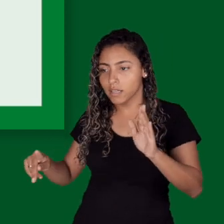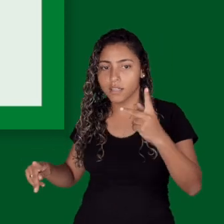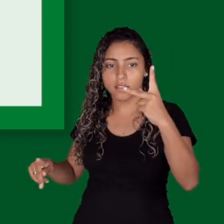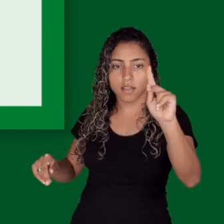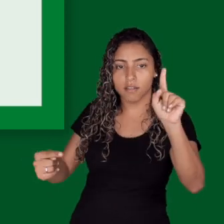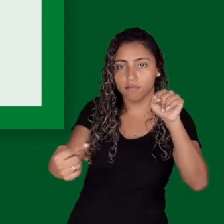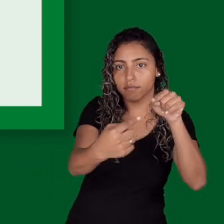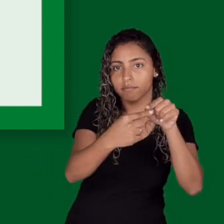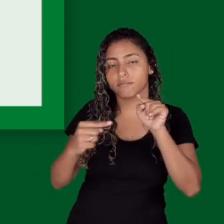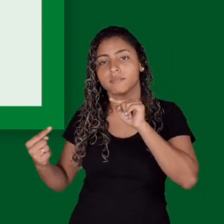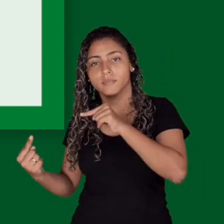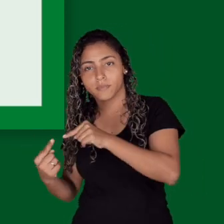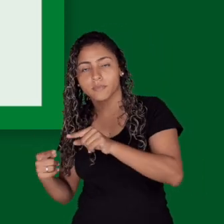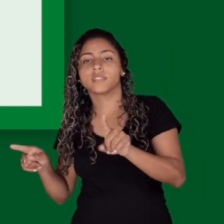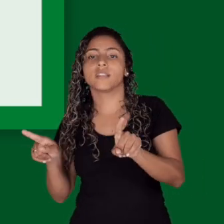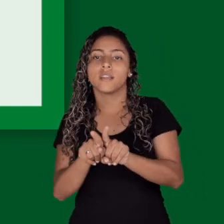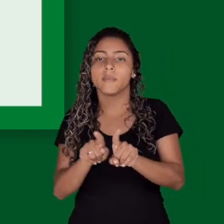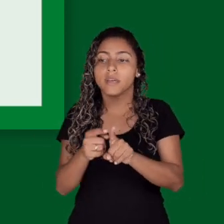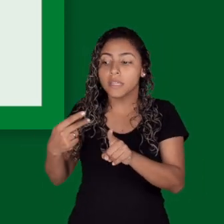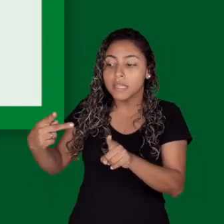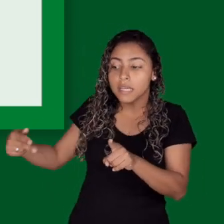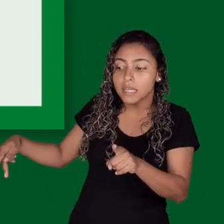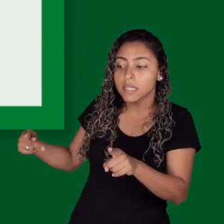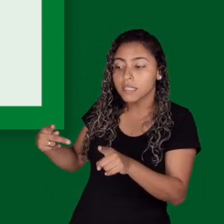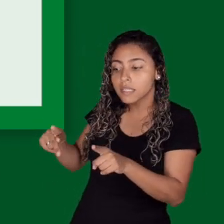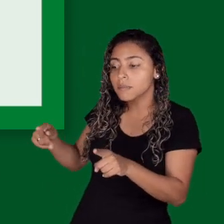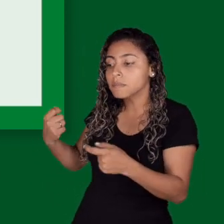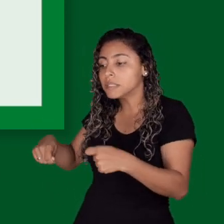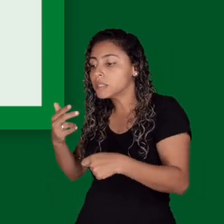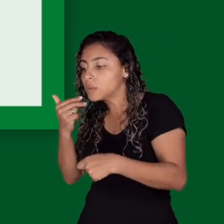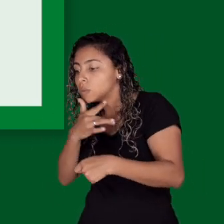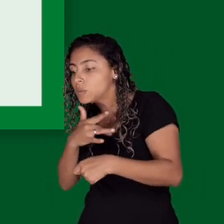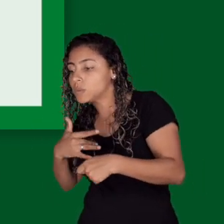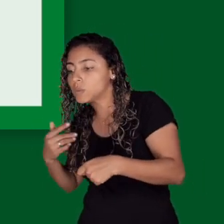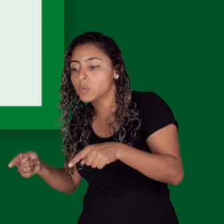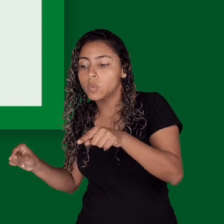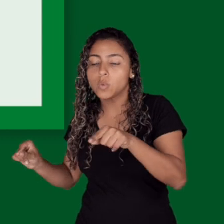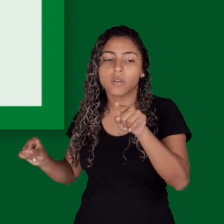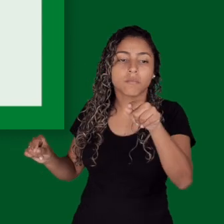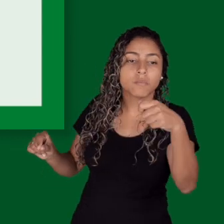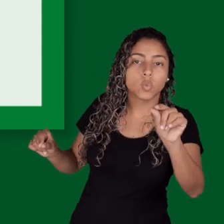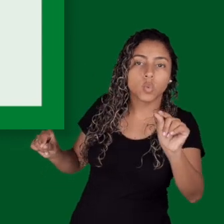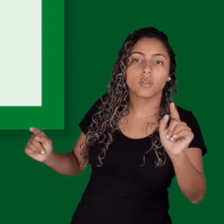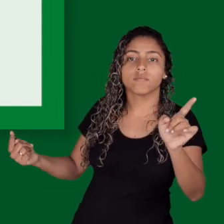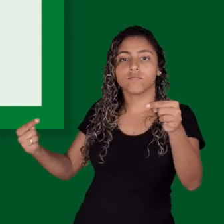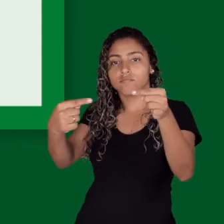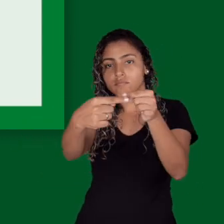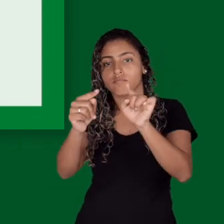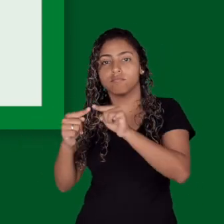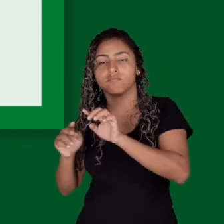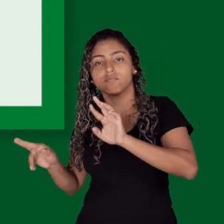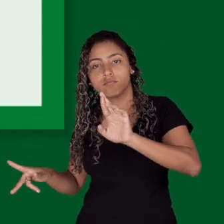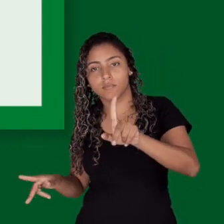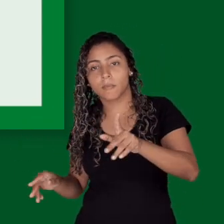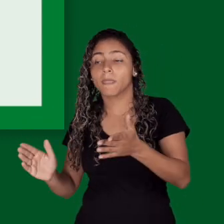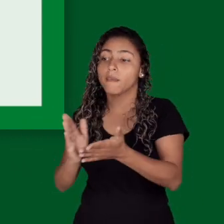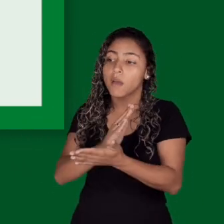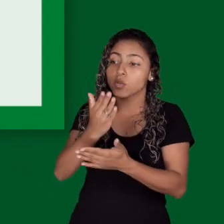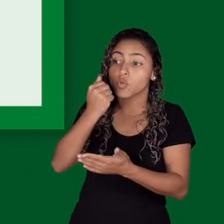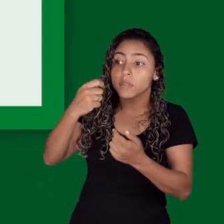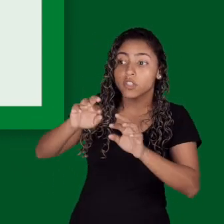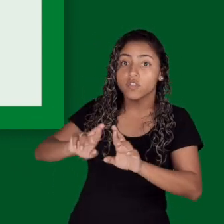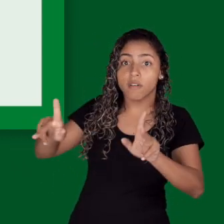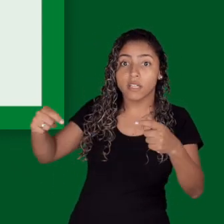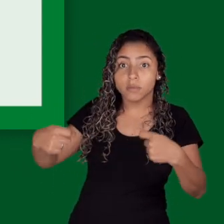essa questão da faixa etária e também as necessidades nutricionais. Eles devem ser adaptados para atender aos estudantes diagnosticados com